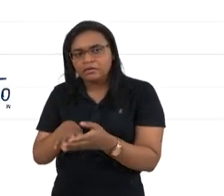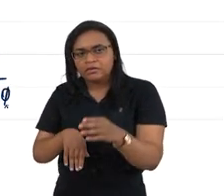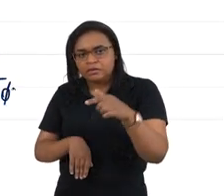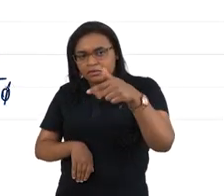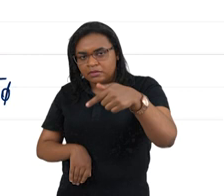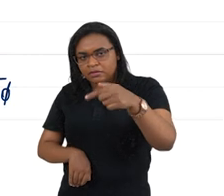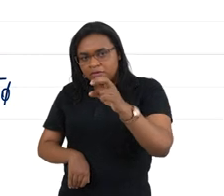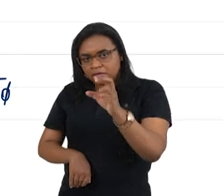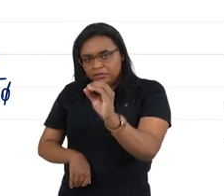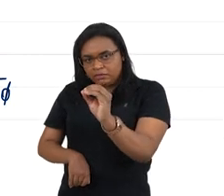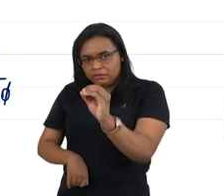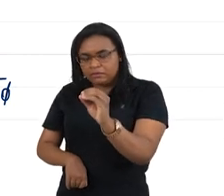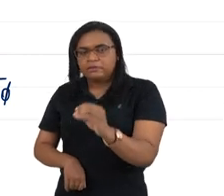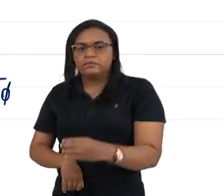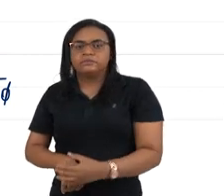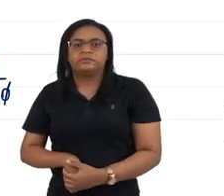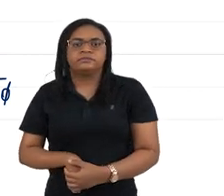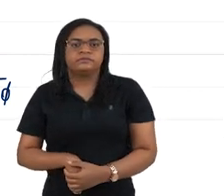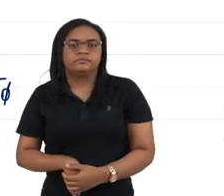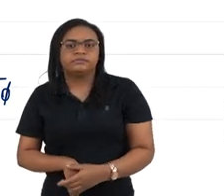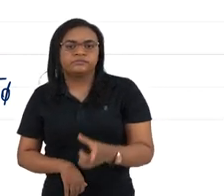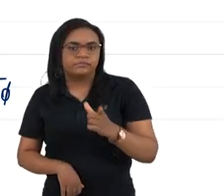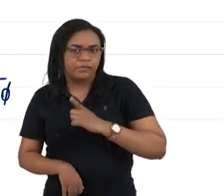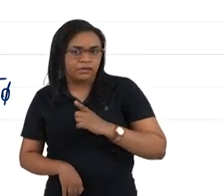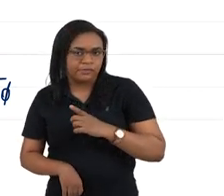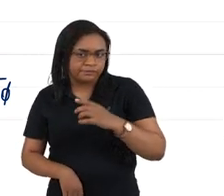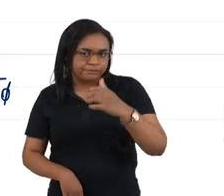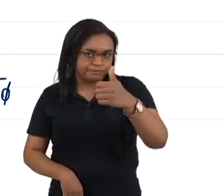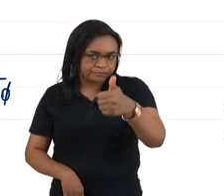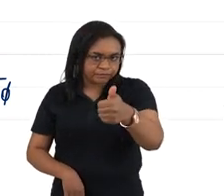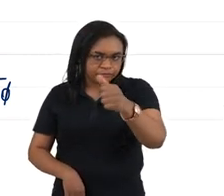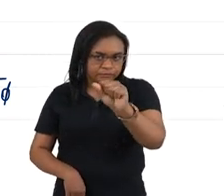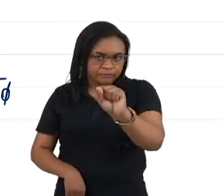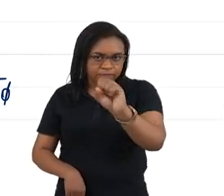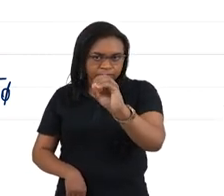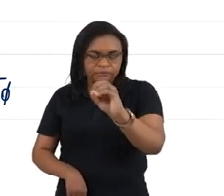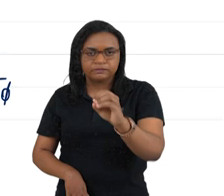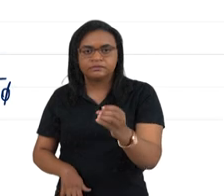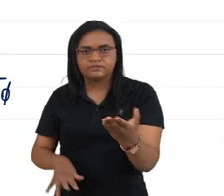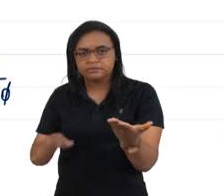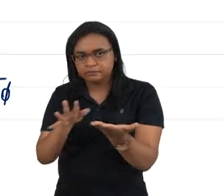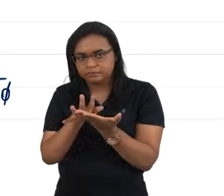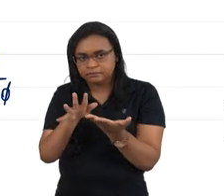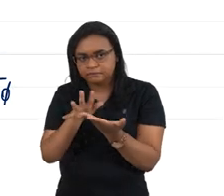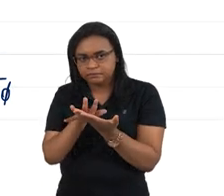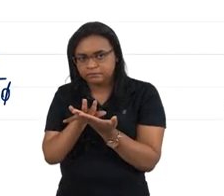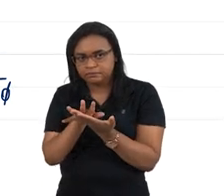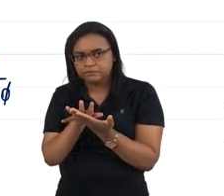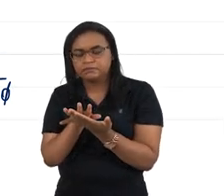um zero aqui, tira um aqui. Então, gente, vai ser agora 180 dividido por